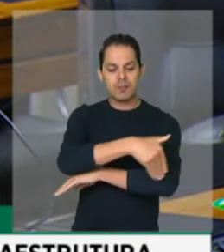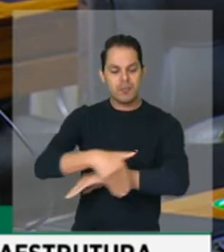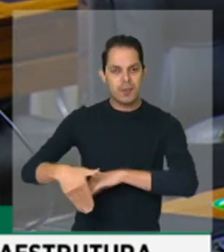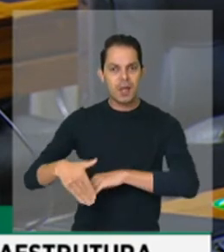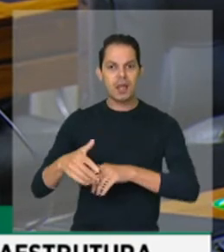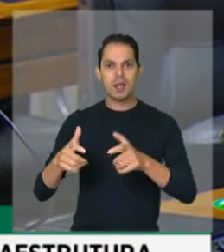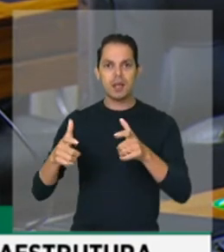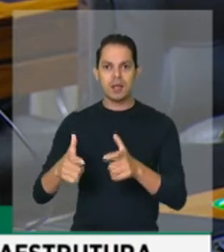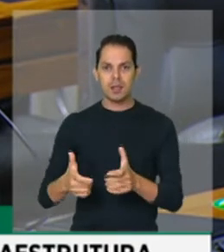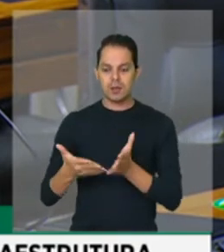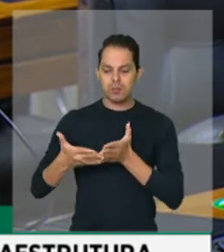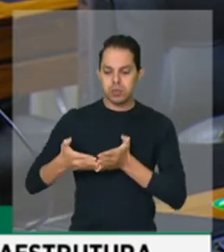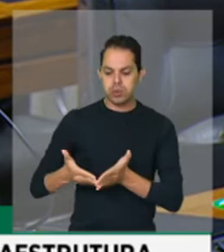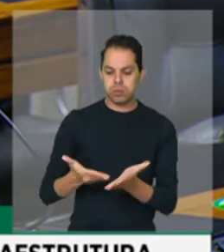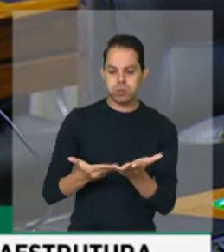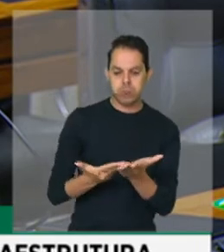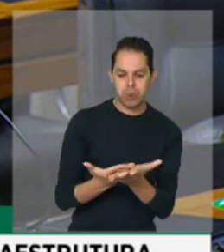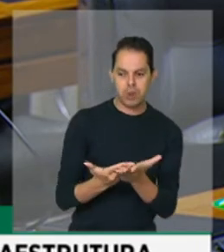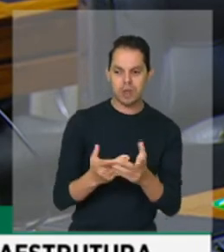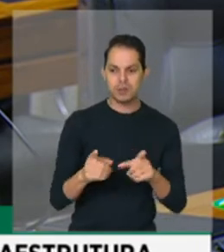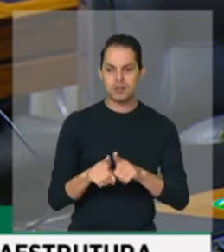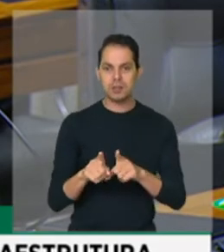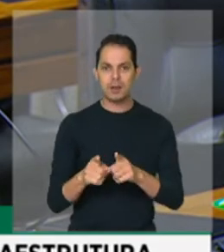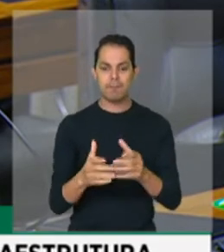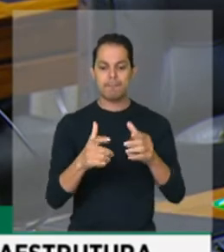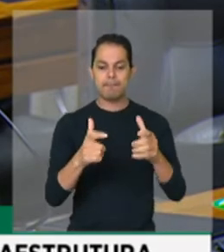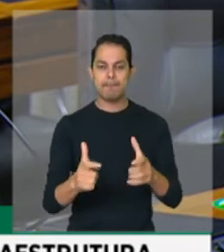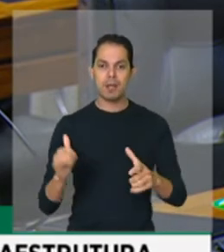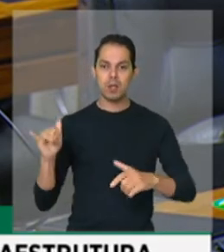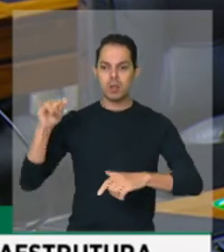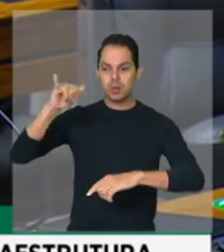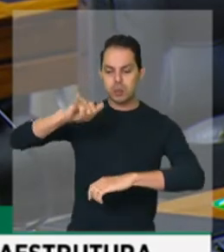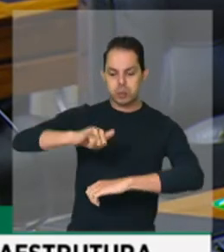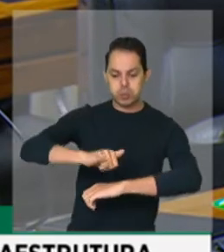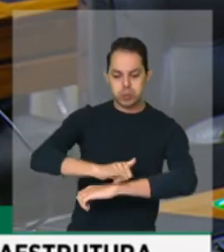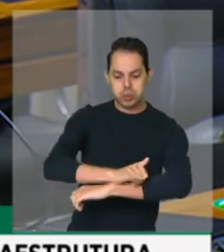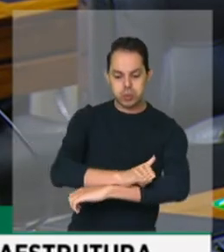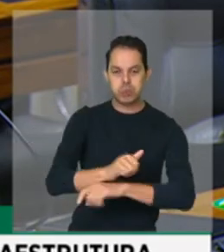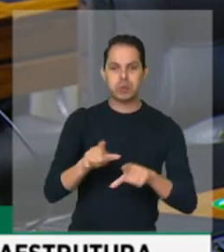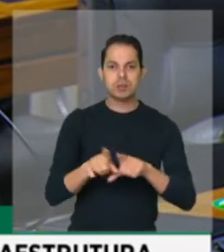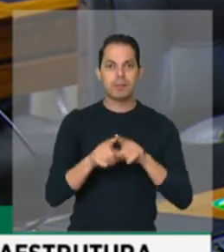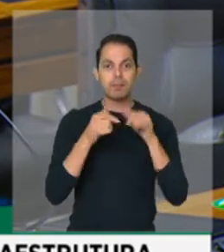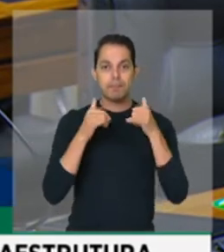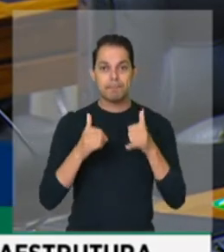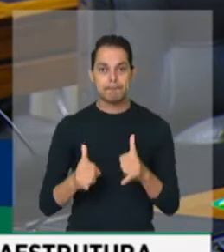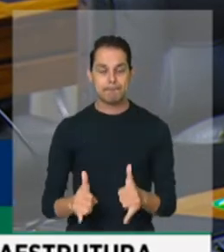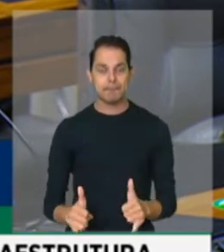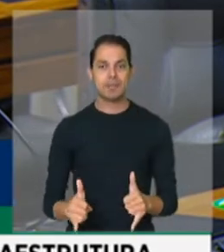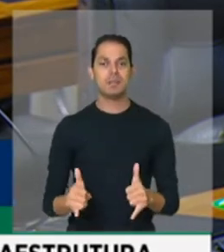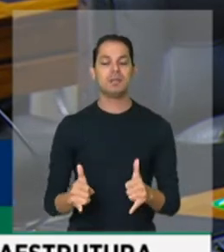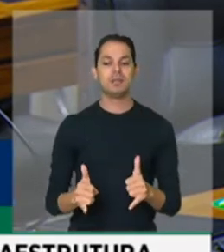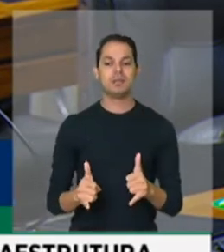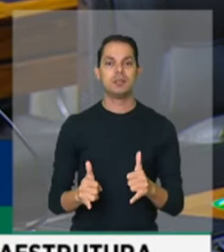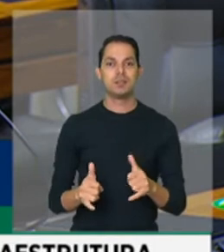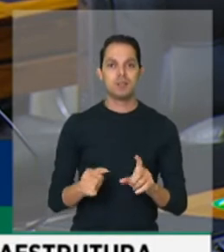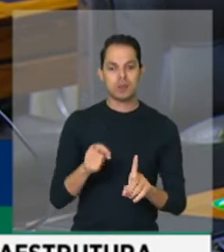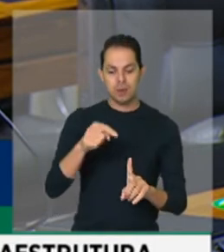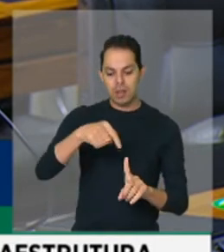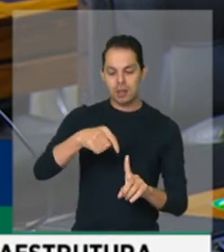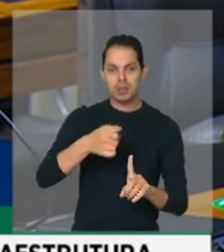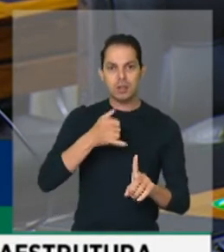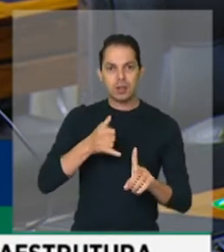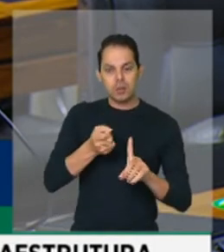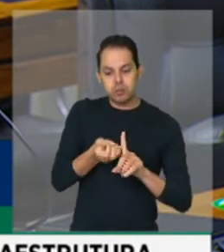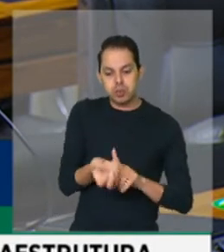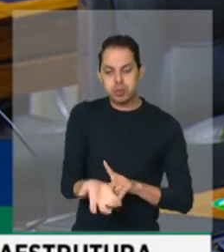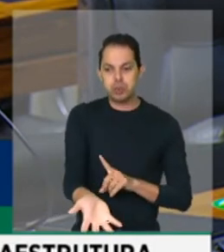aeroportos, geração de energia elétrica, diversificação da nossa matriz energética, de forma